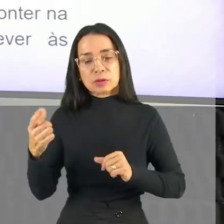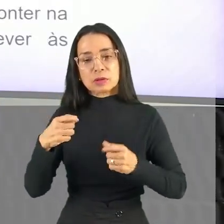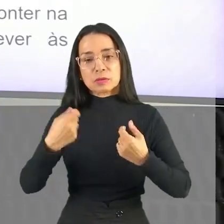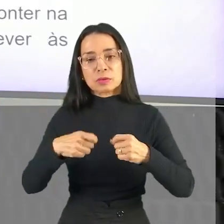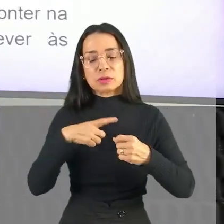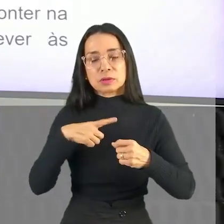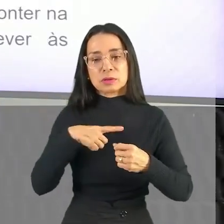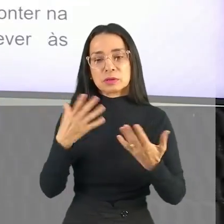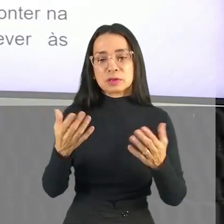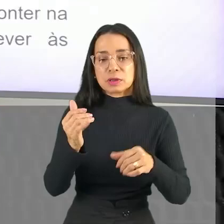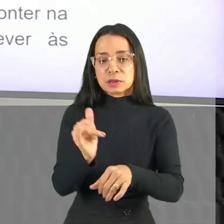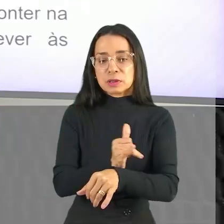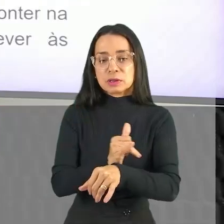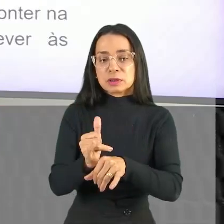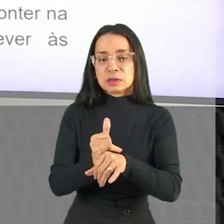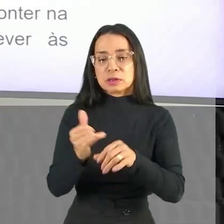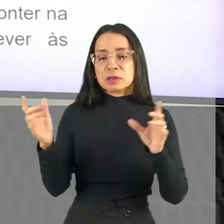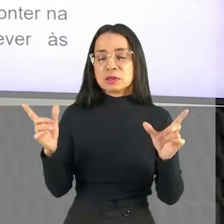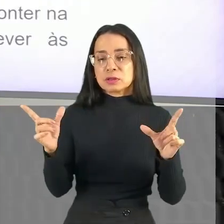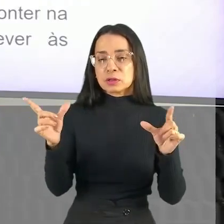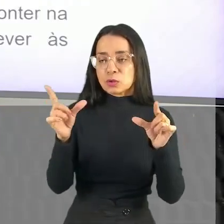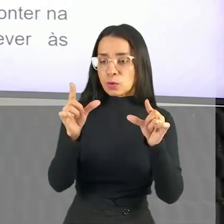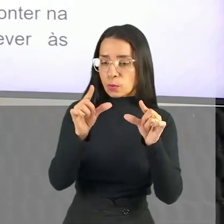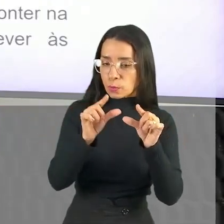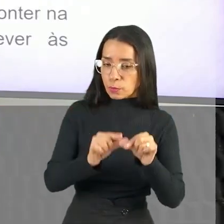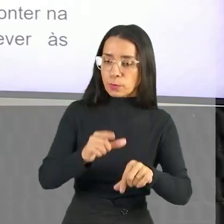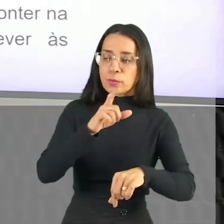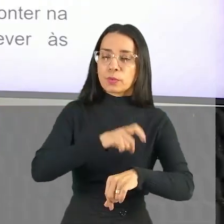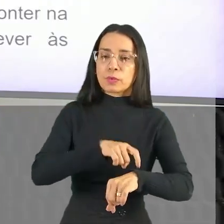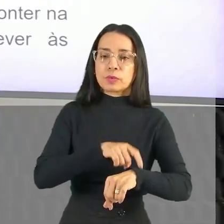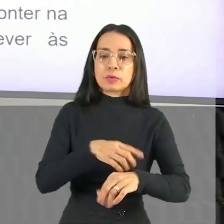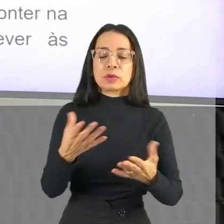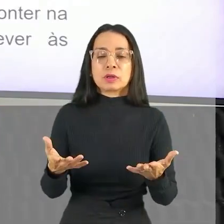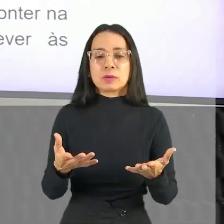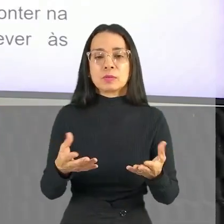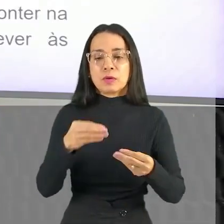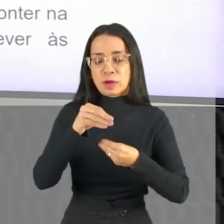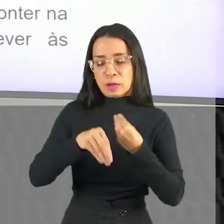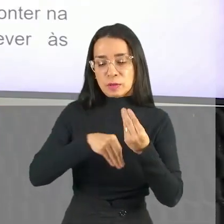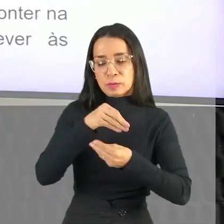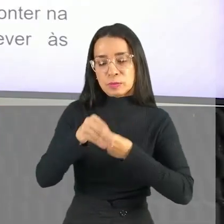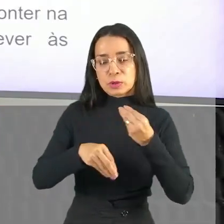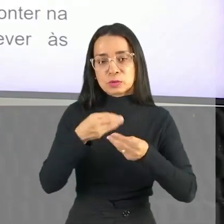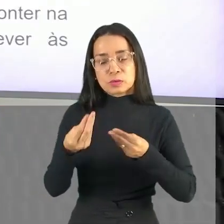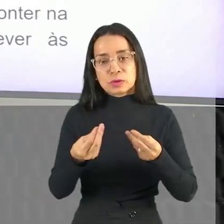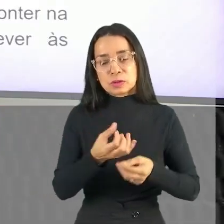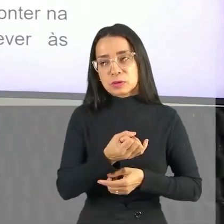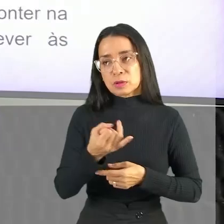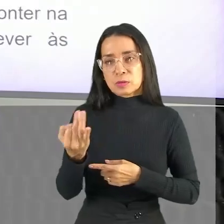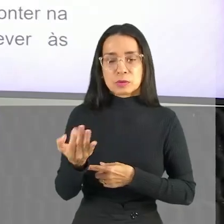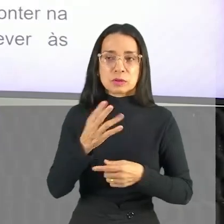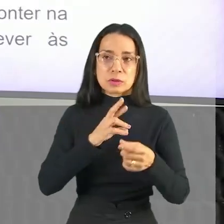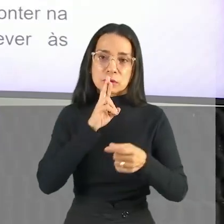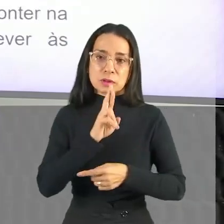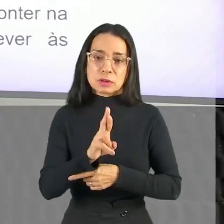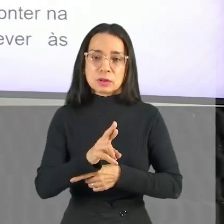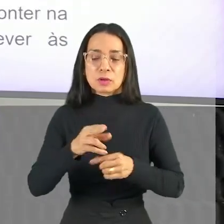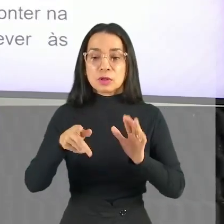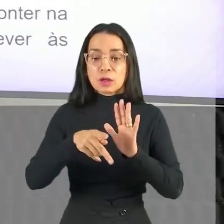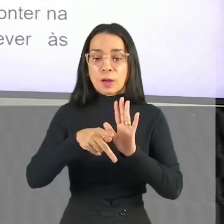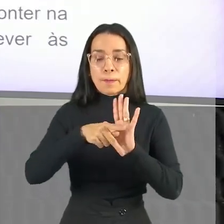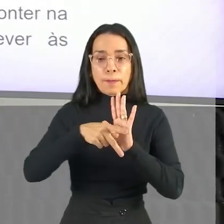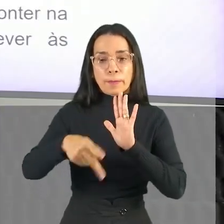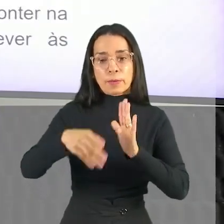E aí você vai mesclando a quantidade de resoluções da sua prova e o planejamento e produção da sua